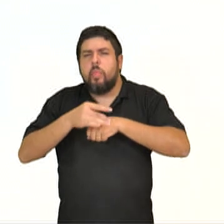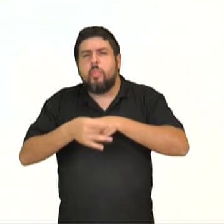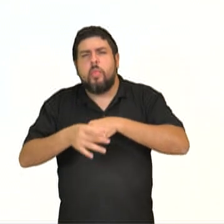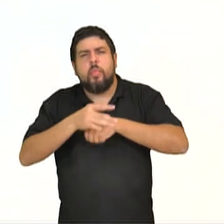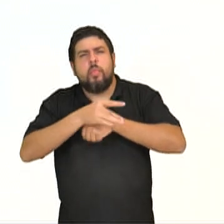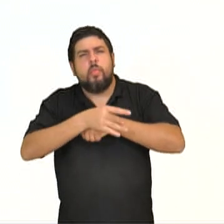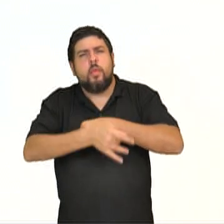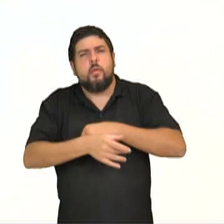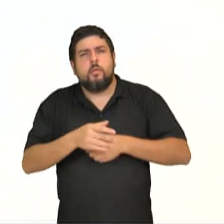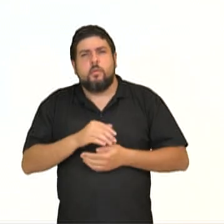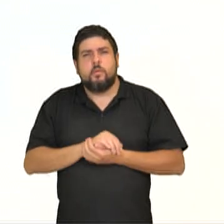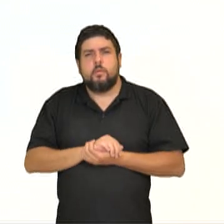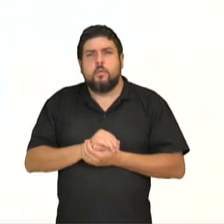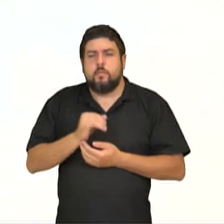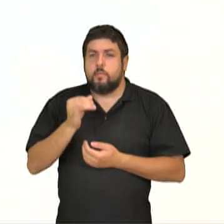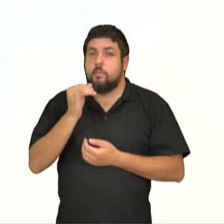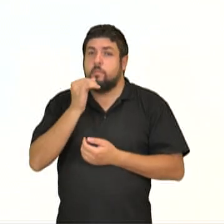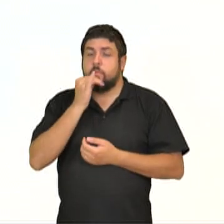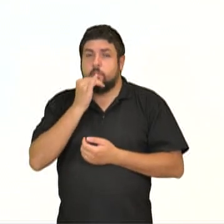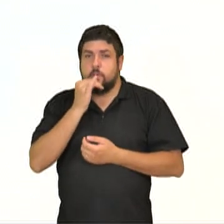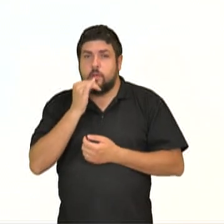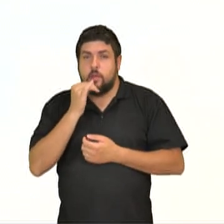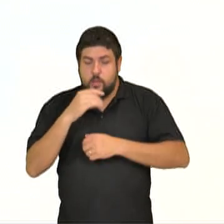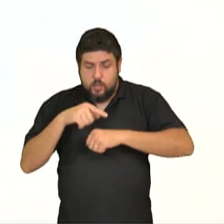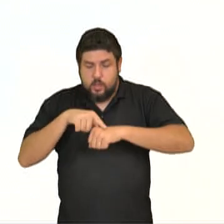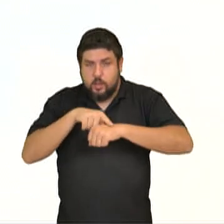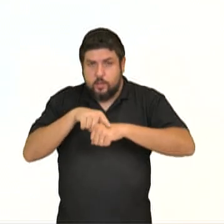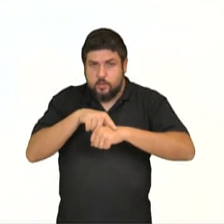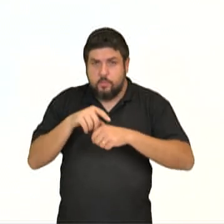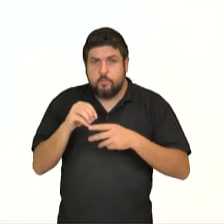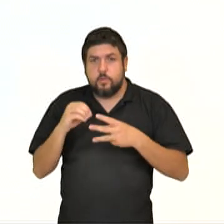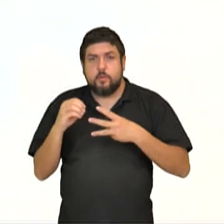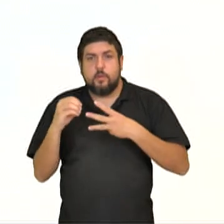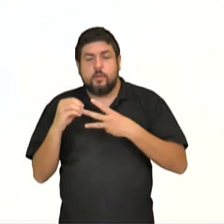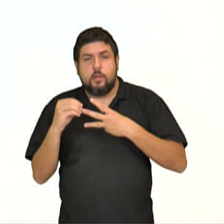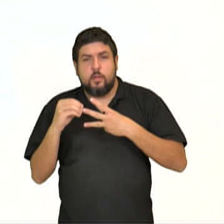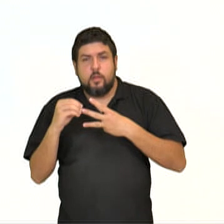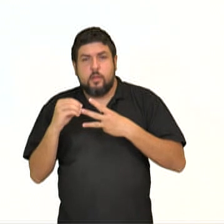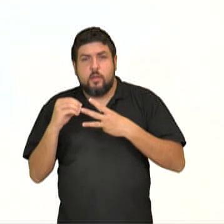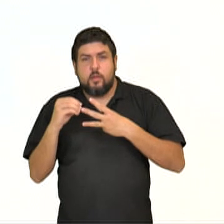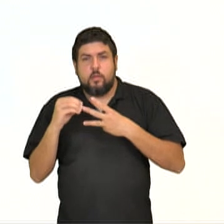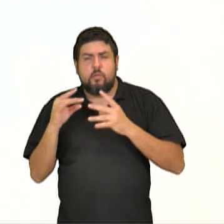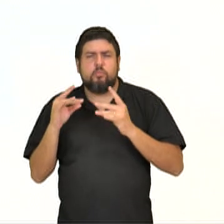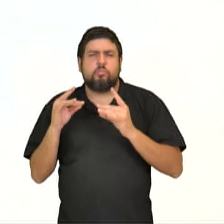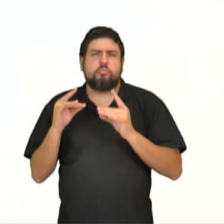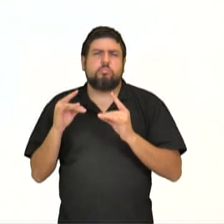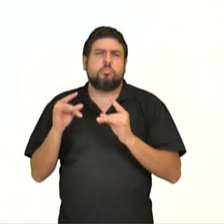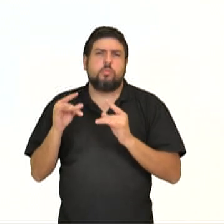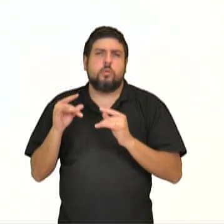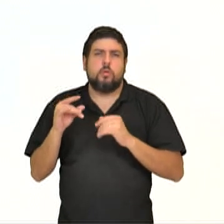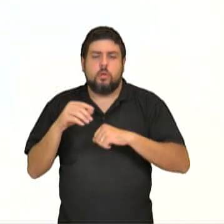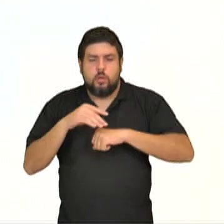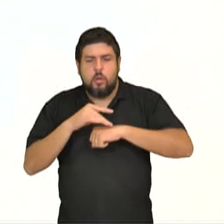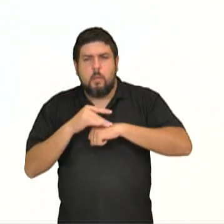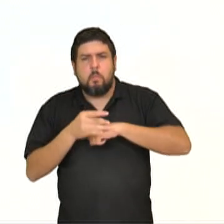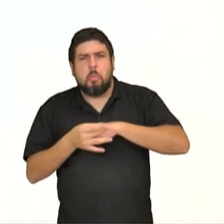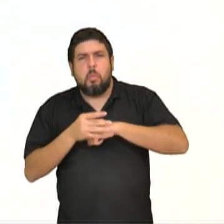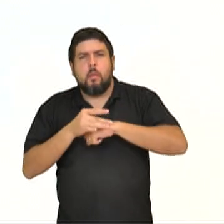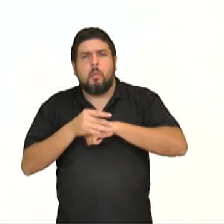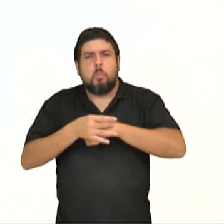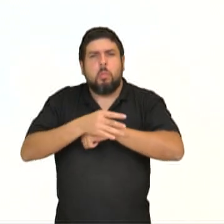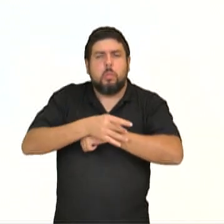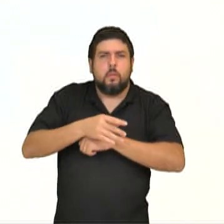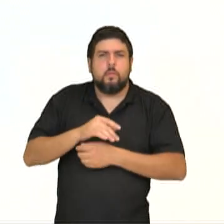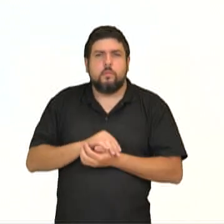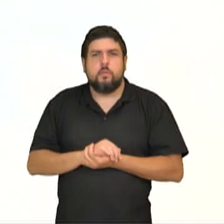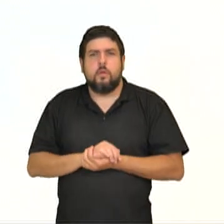então, por exemplo, células mortas, né, vão descamando, vão saindo, vão se desprendendo do nosso corpo.